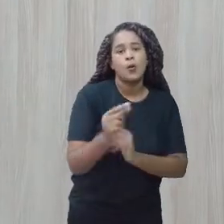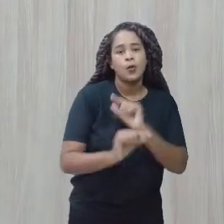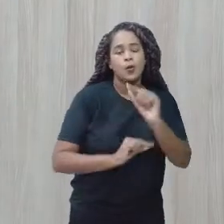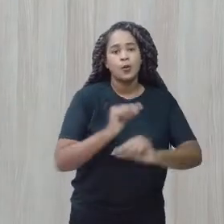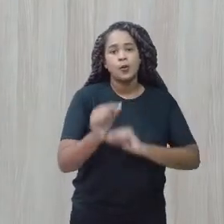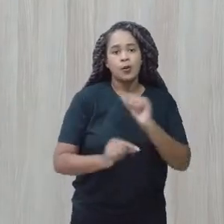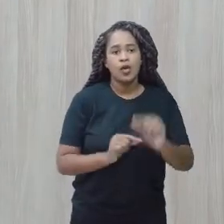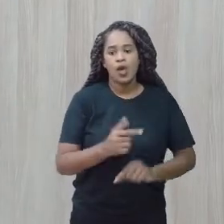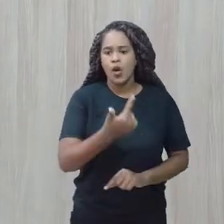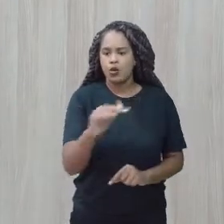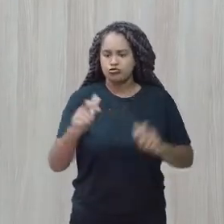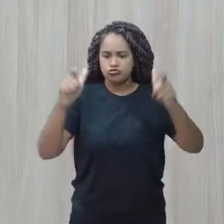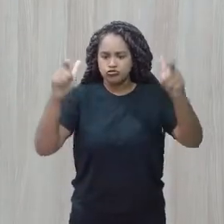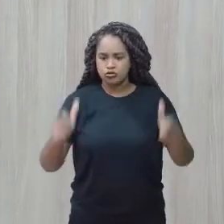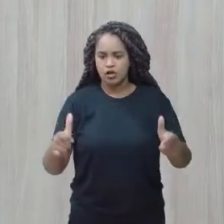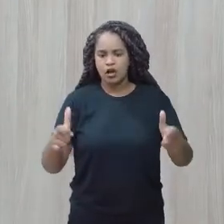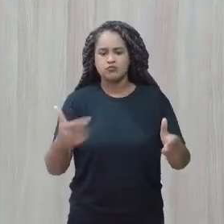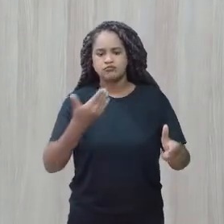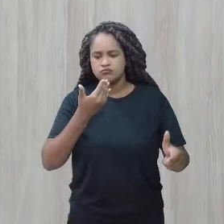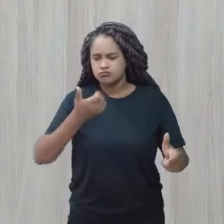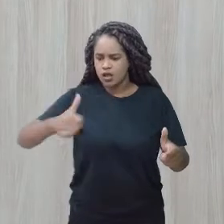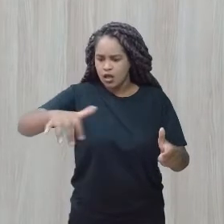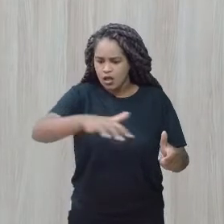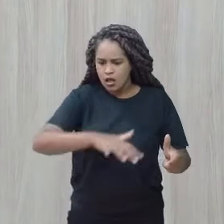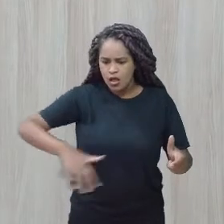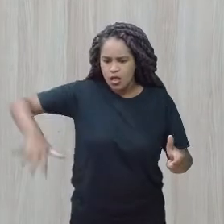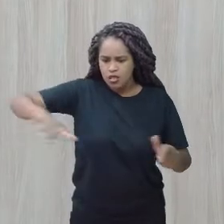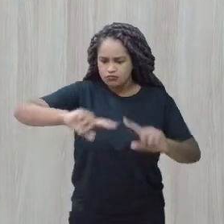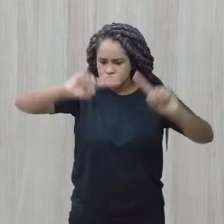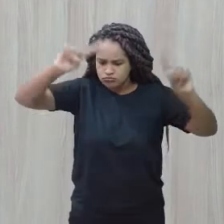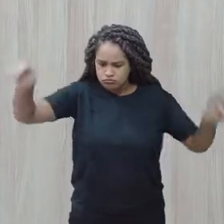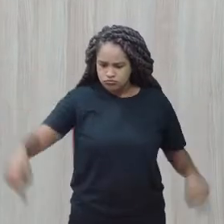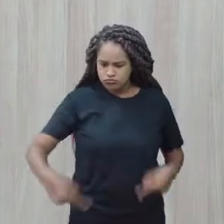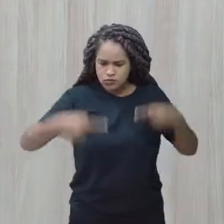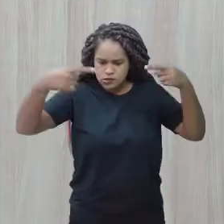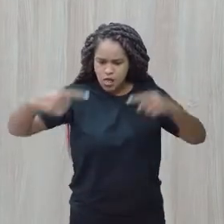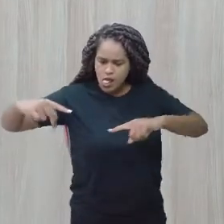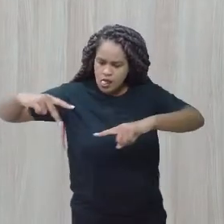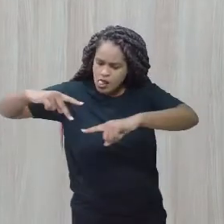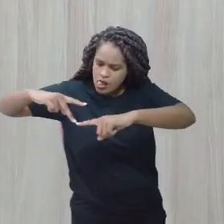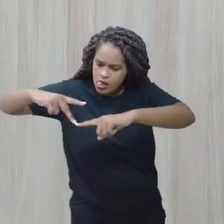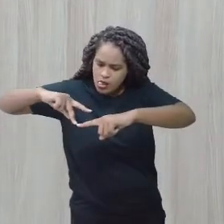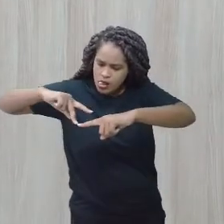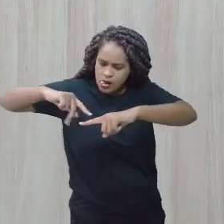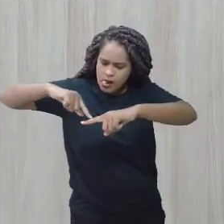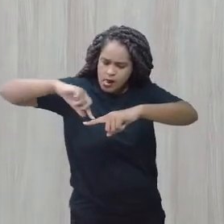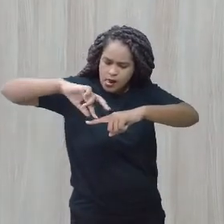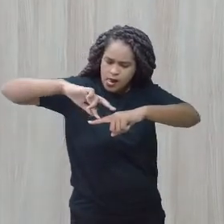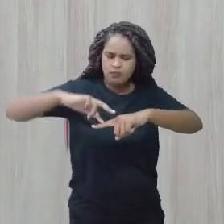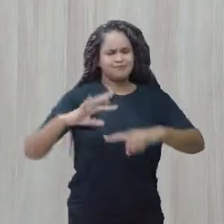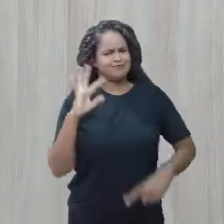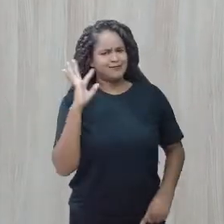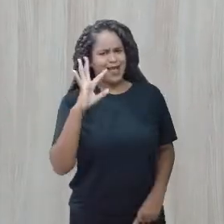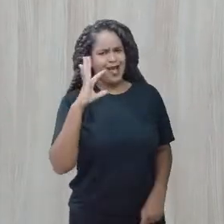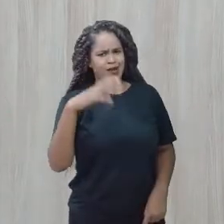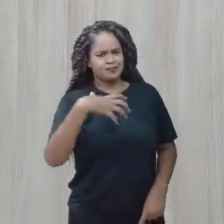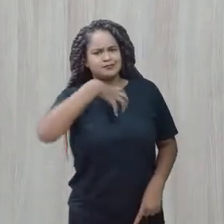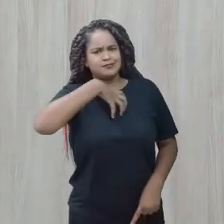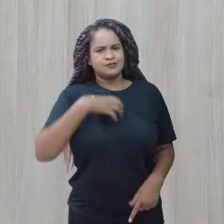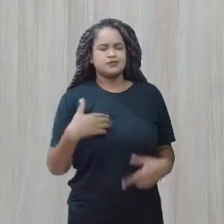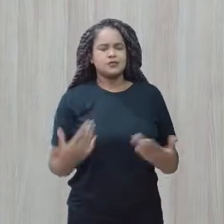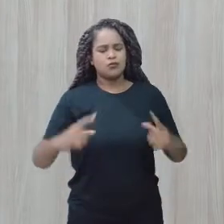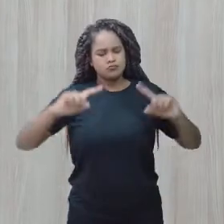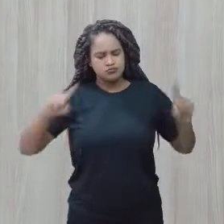outros lugares, para tornar aquilo mais desafiador. Então elas perceberam que era legal praticar e resolveram se desafiar um pouco